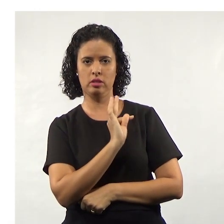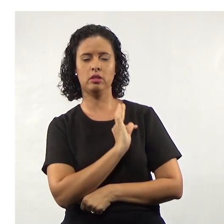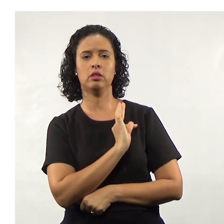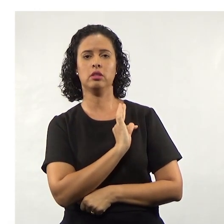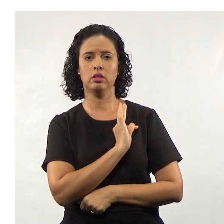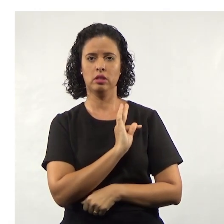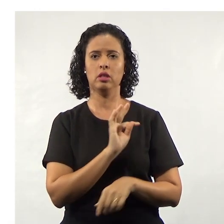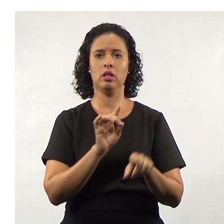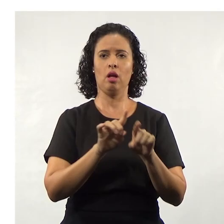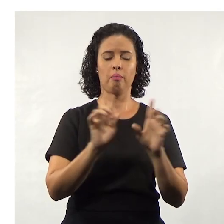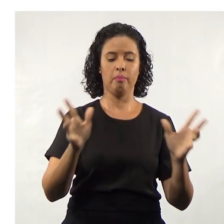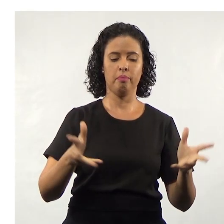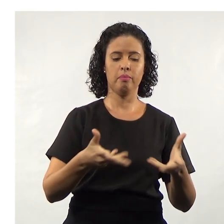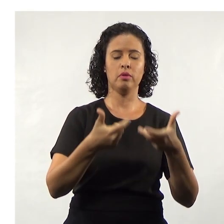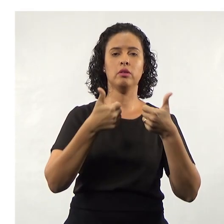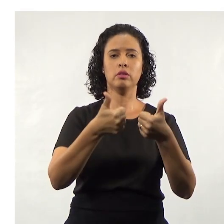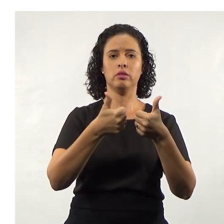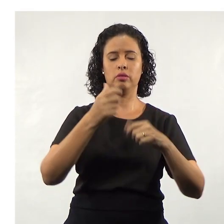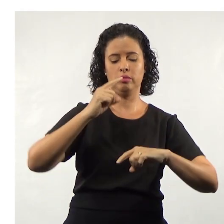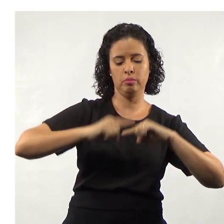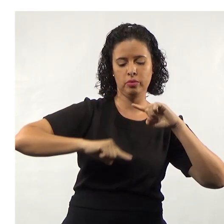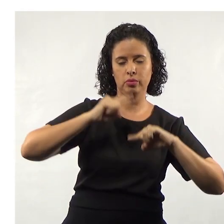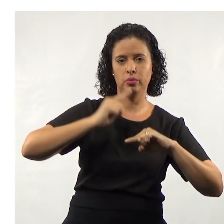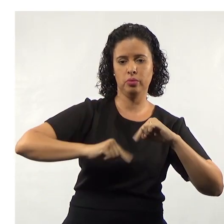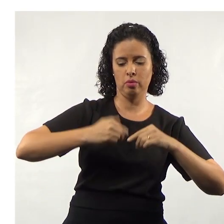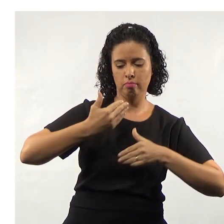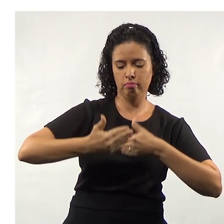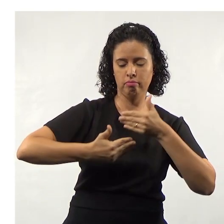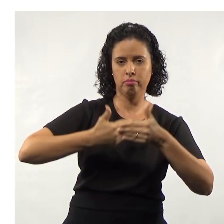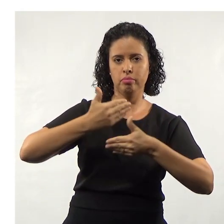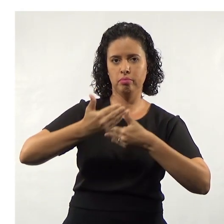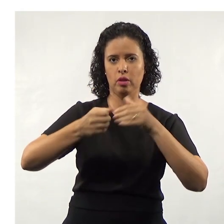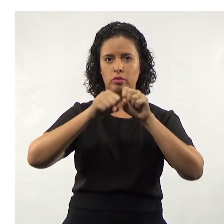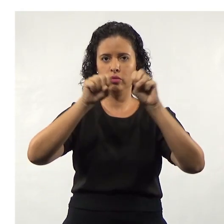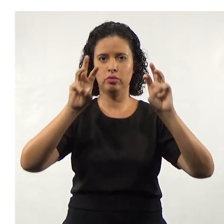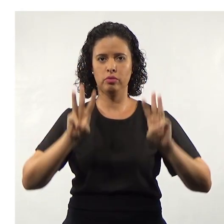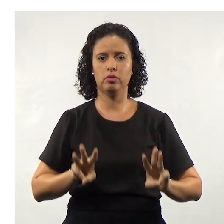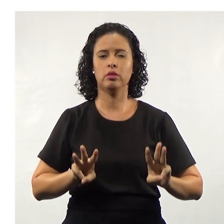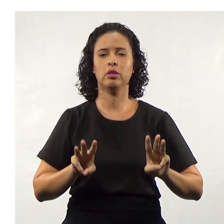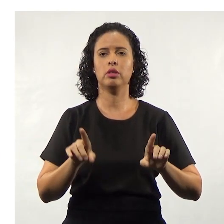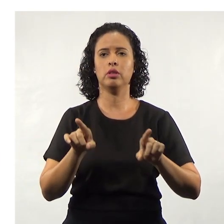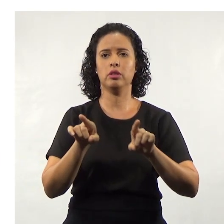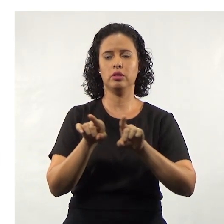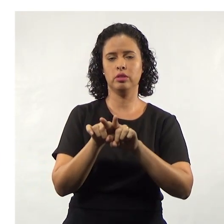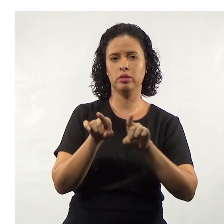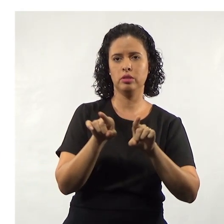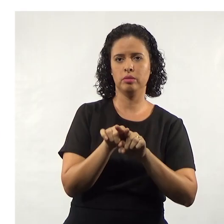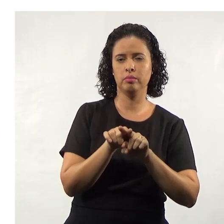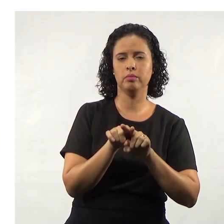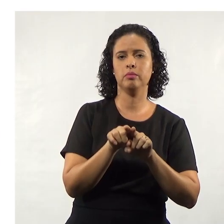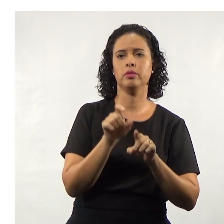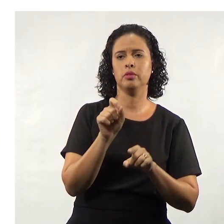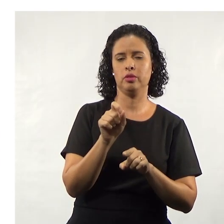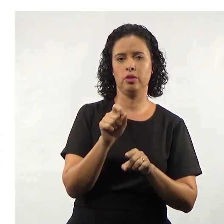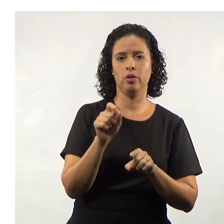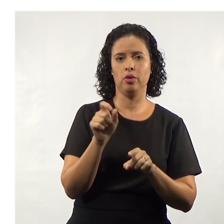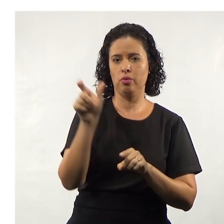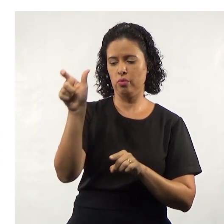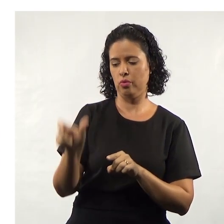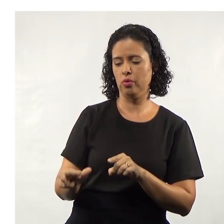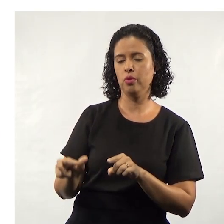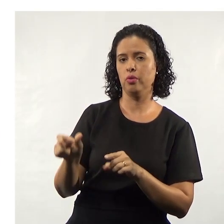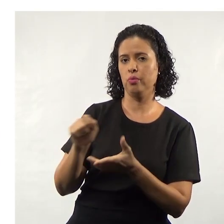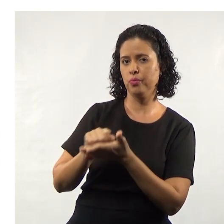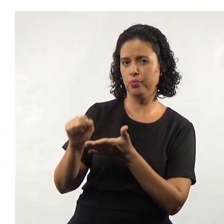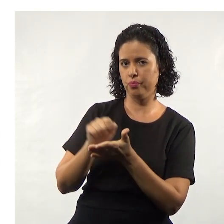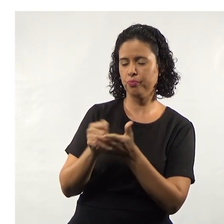complexidade, melhoria de qualidade de produto e processo de software, né? o próprio autor aqui já trouxe. Então ele